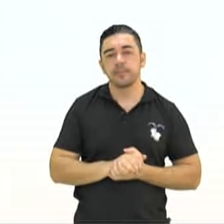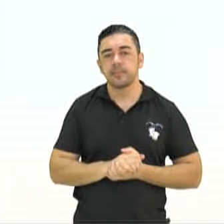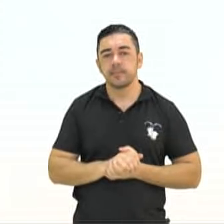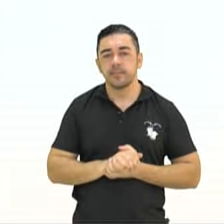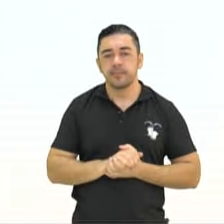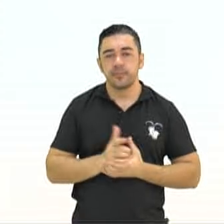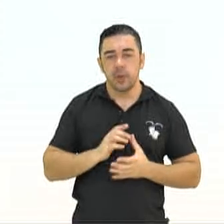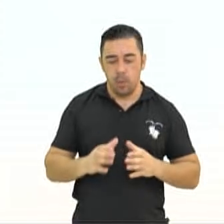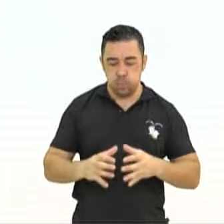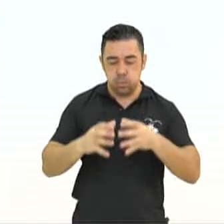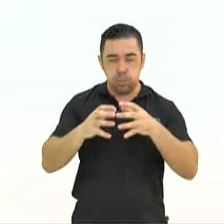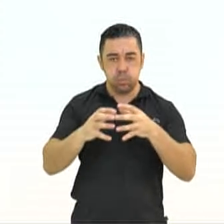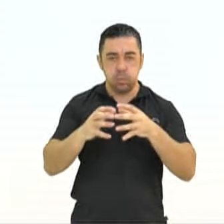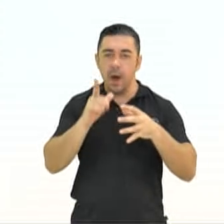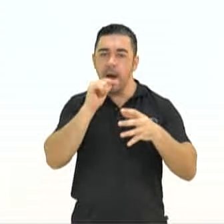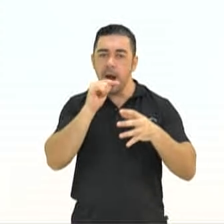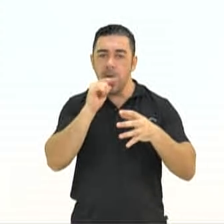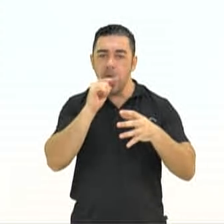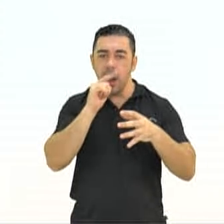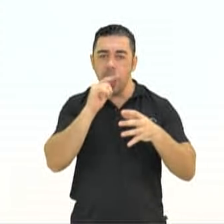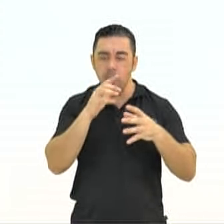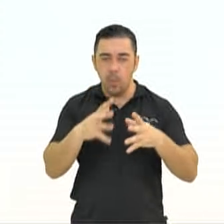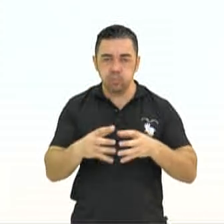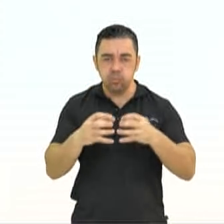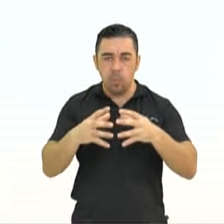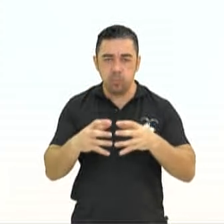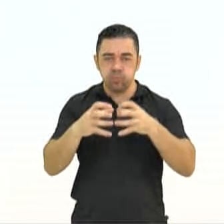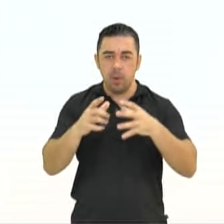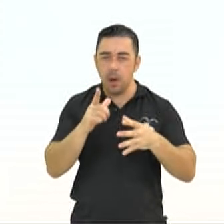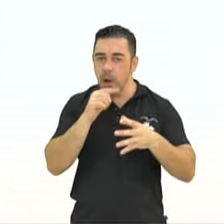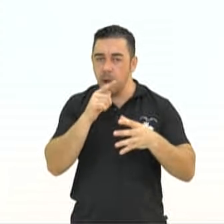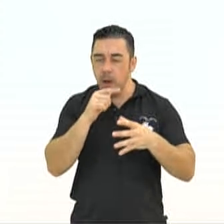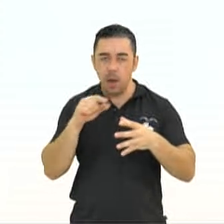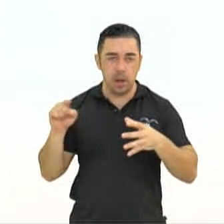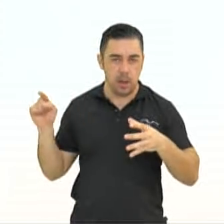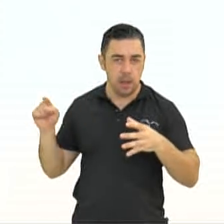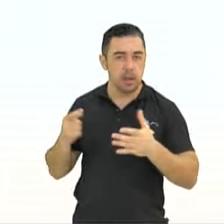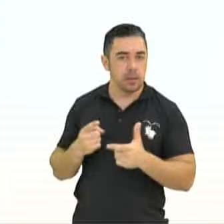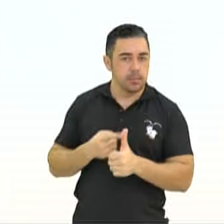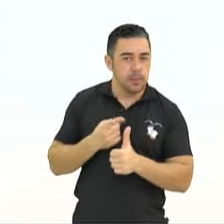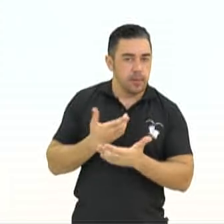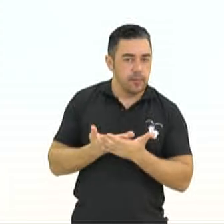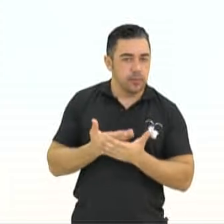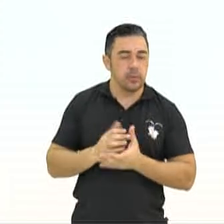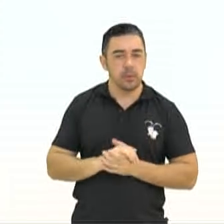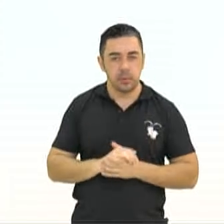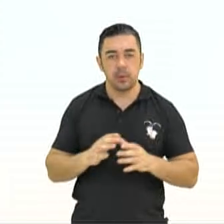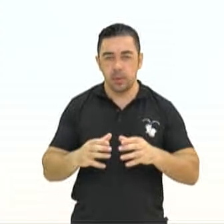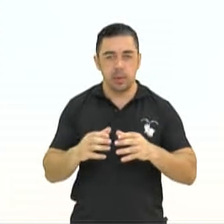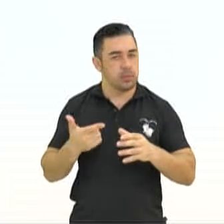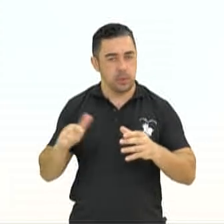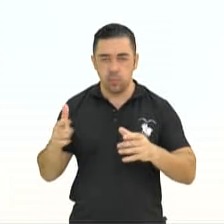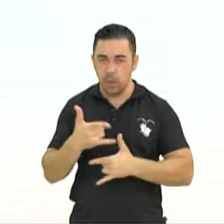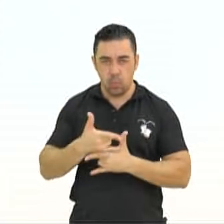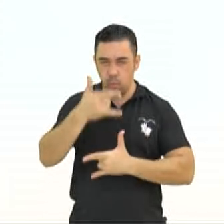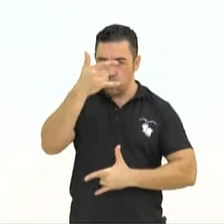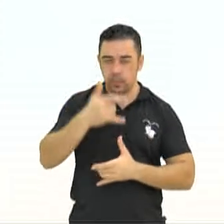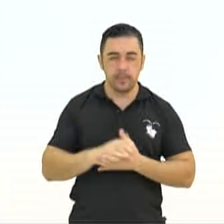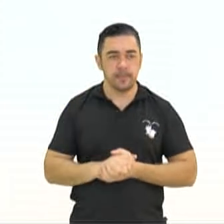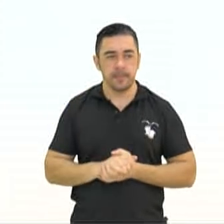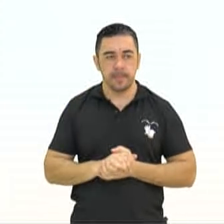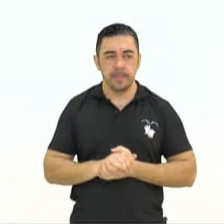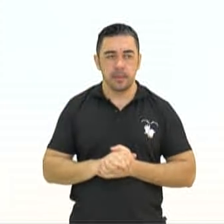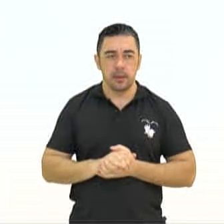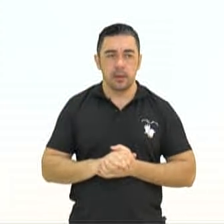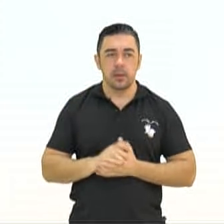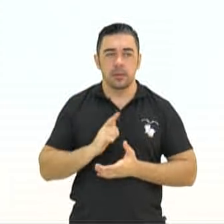esponja, aquilo ali é um bichinho também. Né? O primeiro bicho que vocês vão estudar, o primeiro animalzinho que vocês vão estudar com a professora Carol a partir da próxima aula, é o invertebrado. A